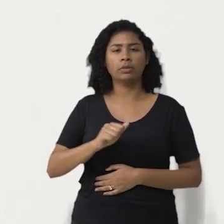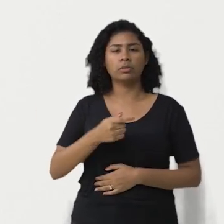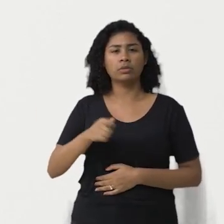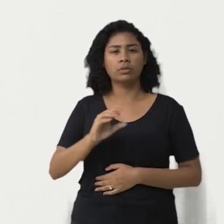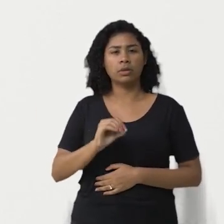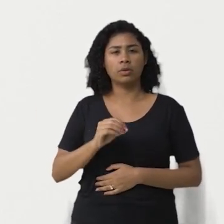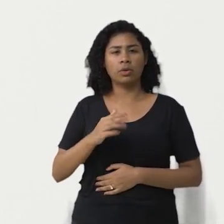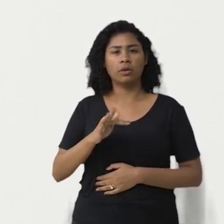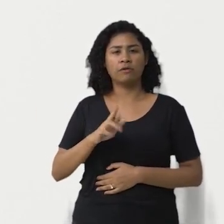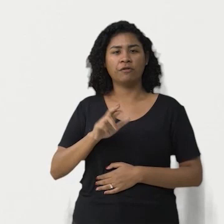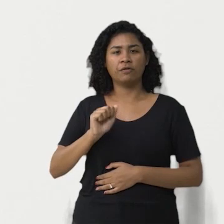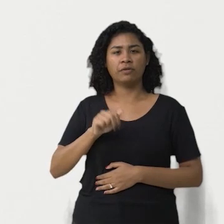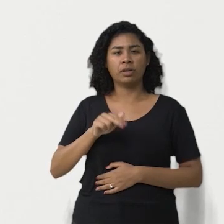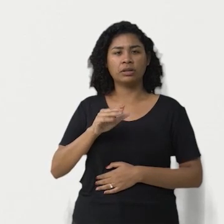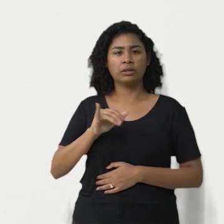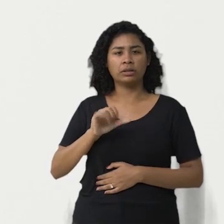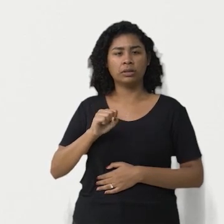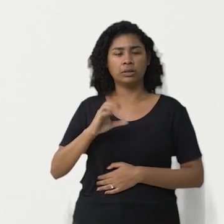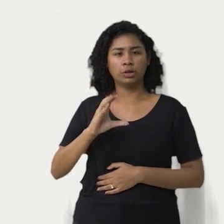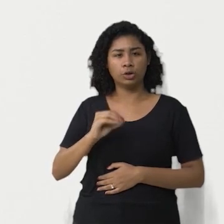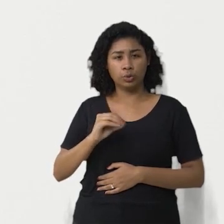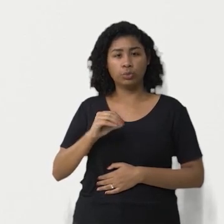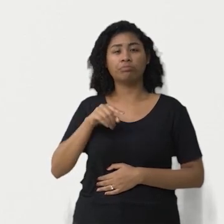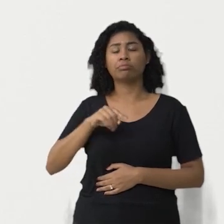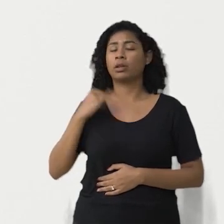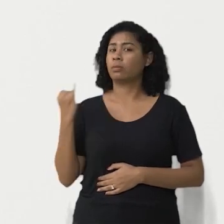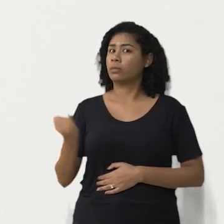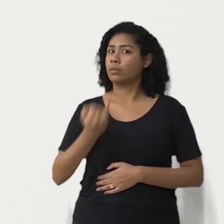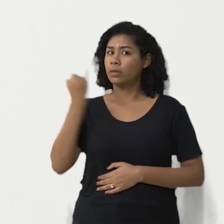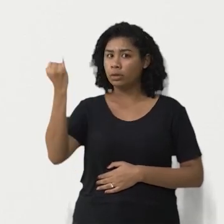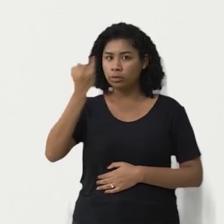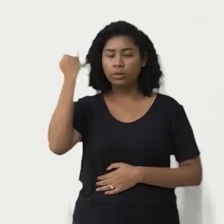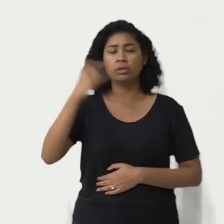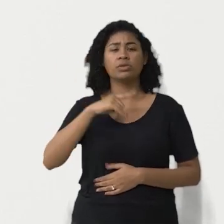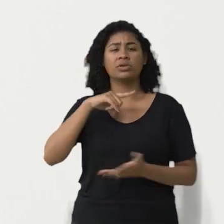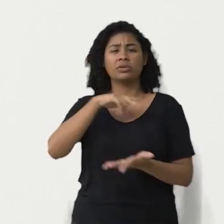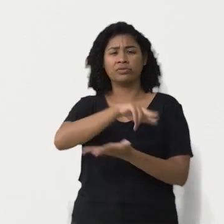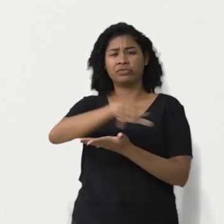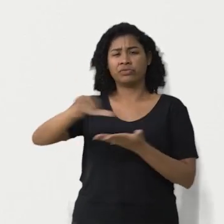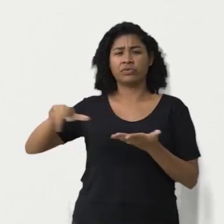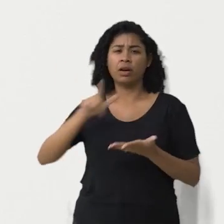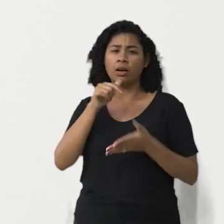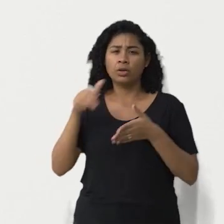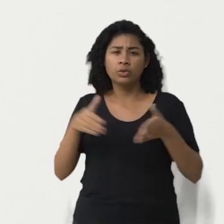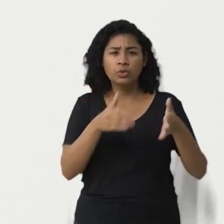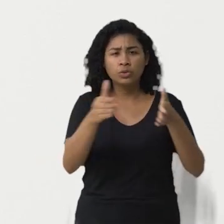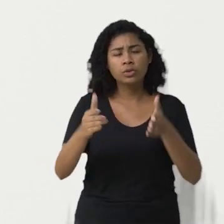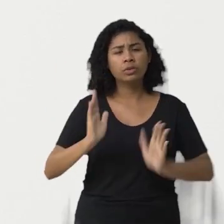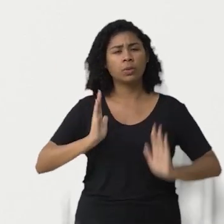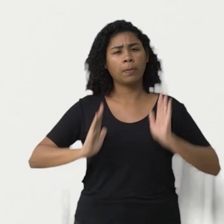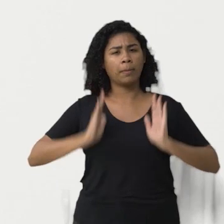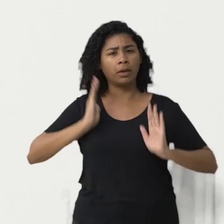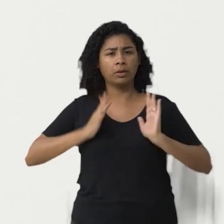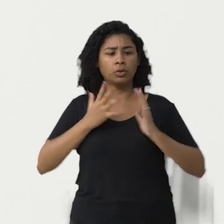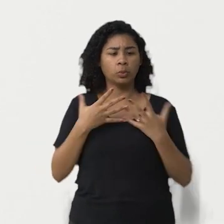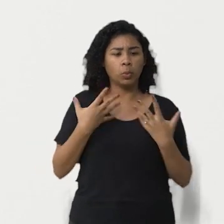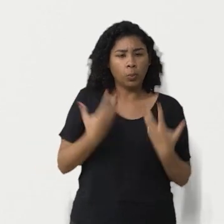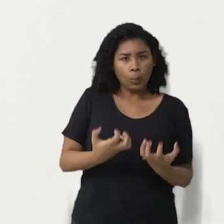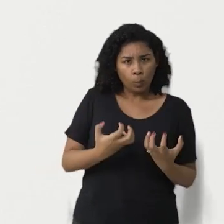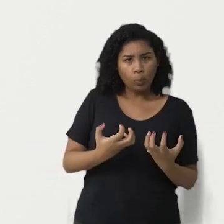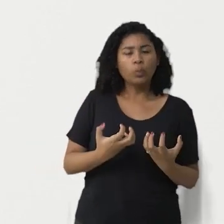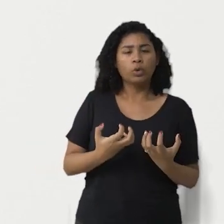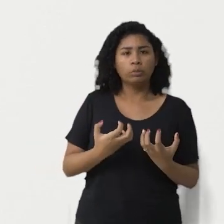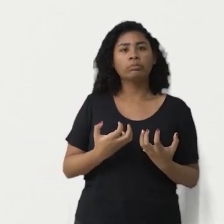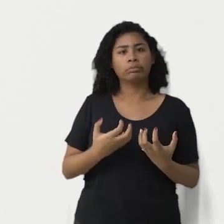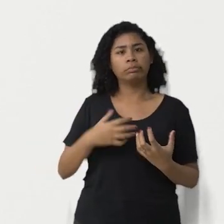também. Nessa região a gente já verifica vários rios que são intermitentes, que vão secar aí dependendo, né, do